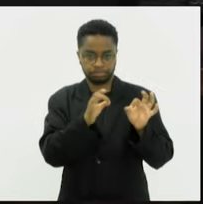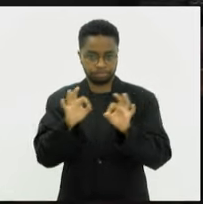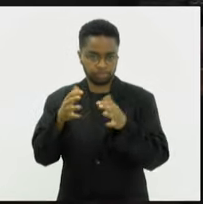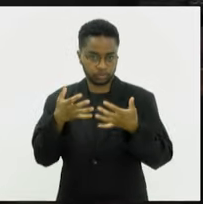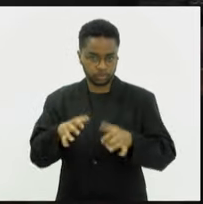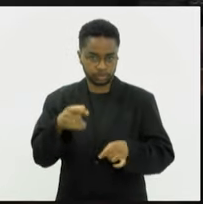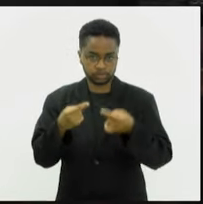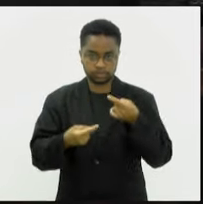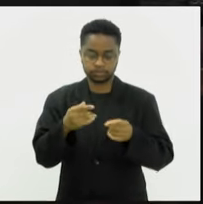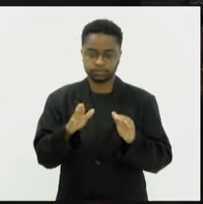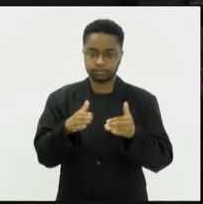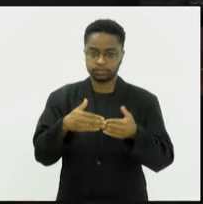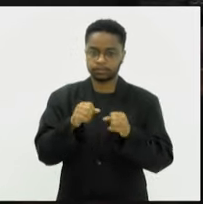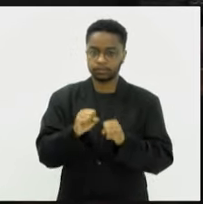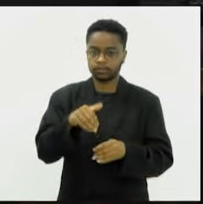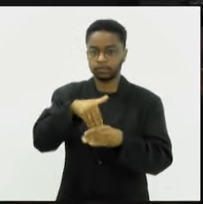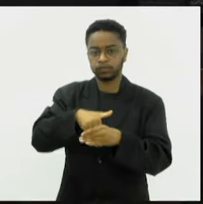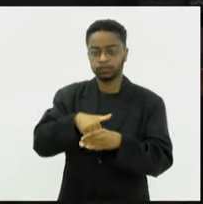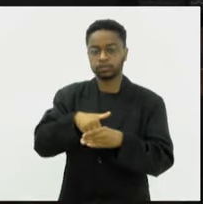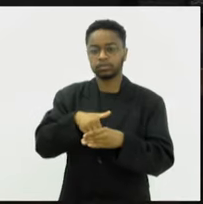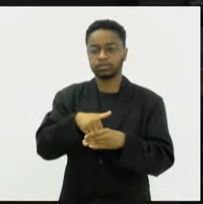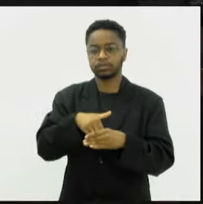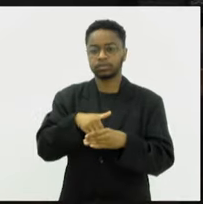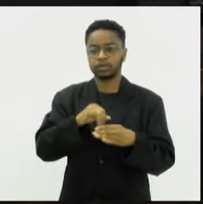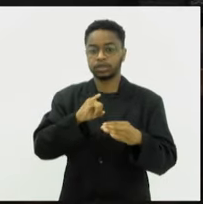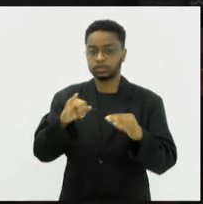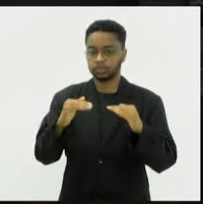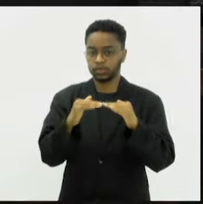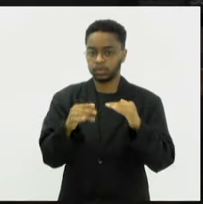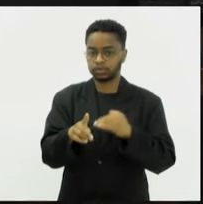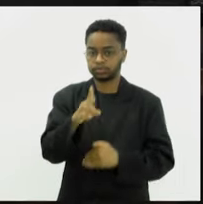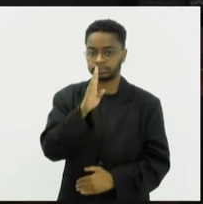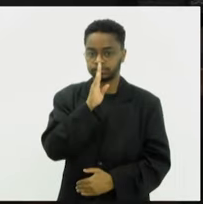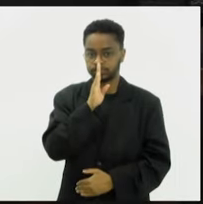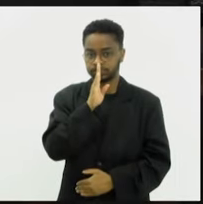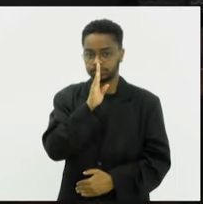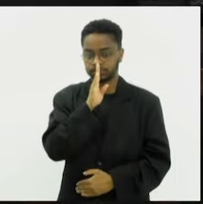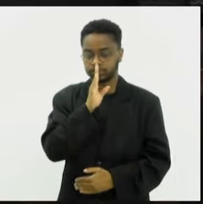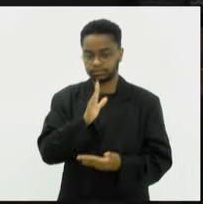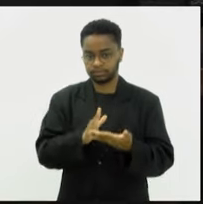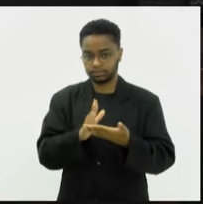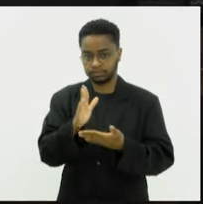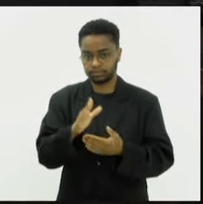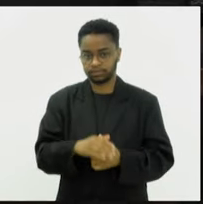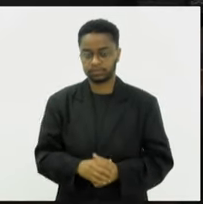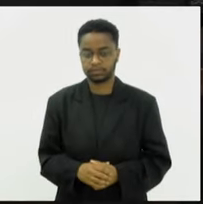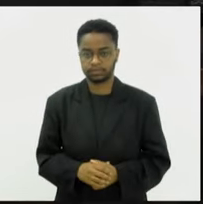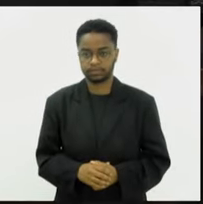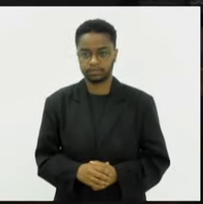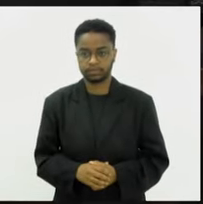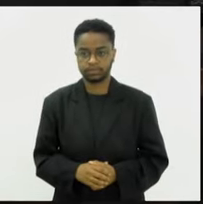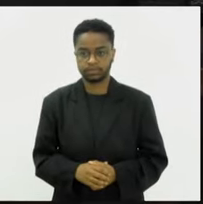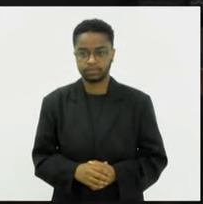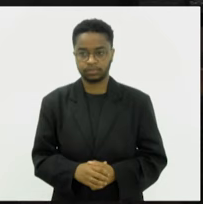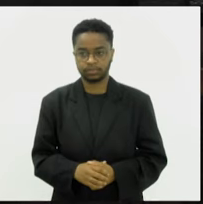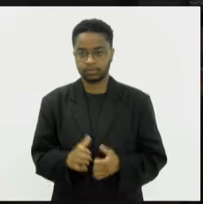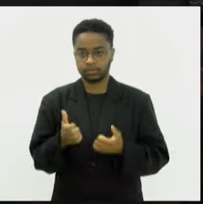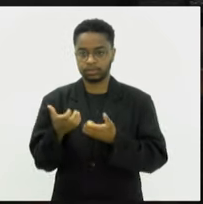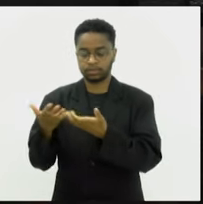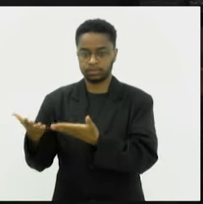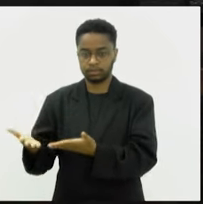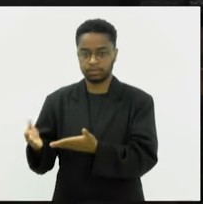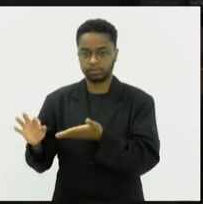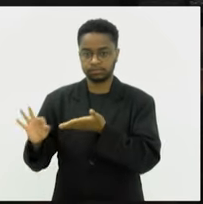discutir, encerrada a discussão, em votação. Os senhores que aprovam permaneçam como estão. Aprovado. Vai autógrafo